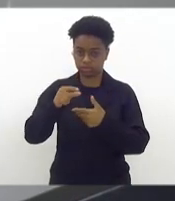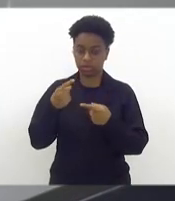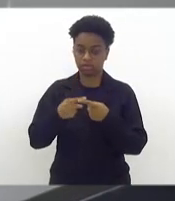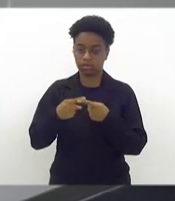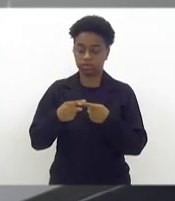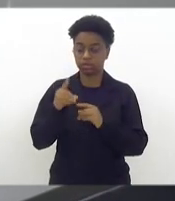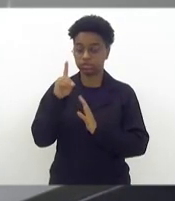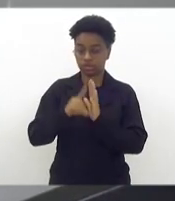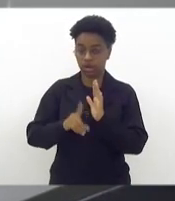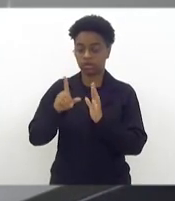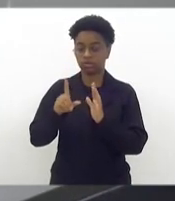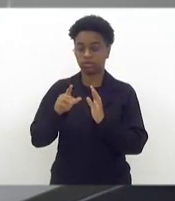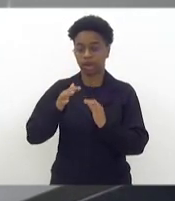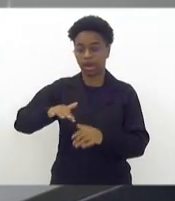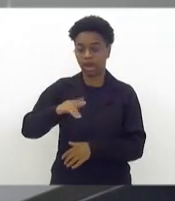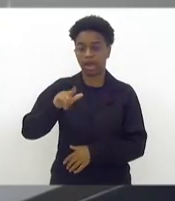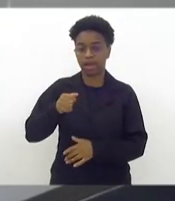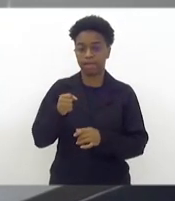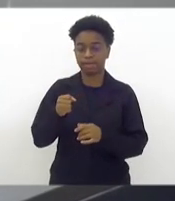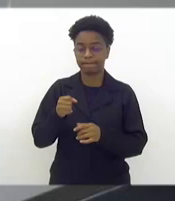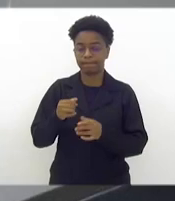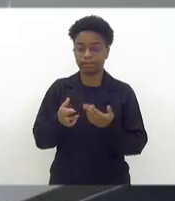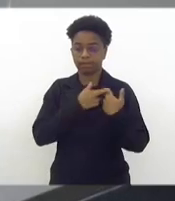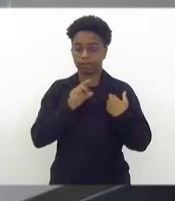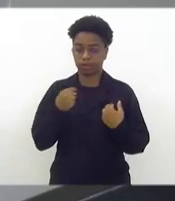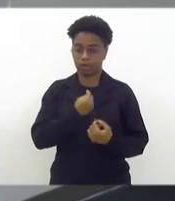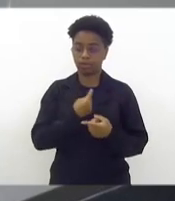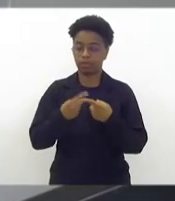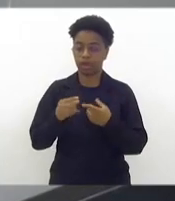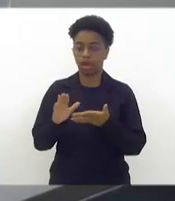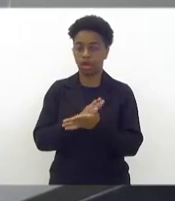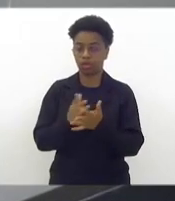e a competência do Poder Legislativo. Que muitas das matérias que são...